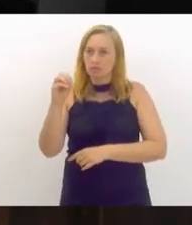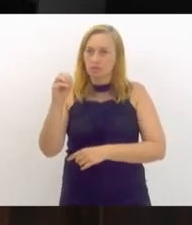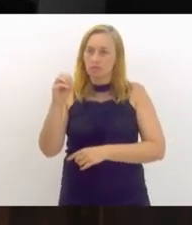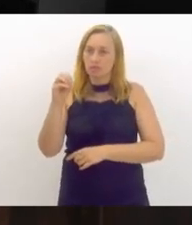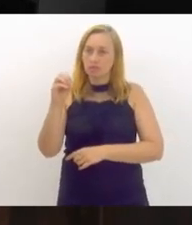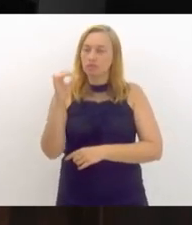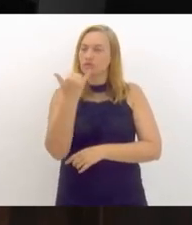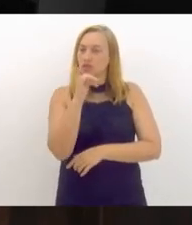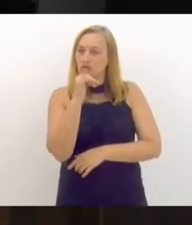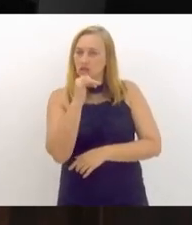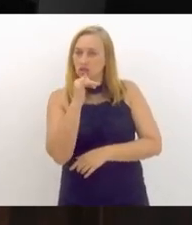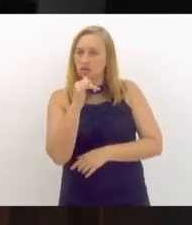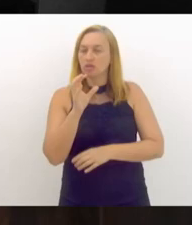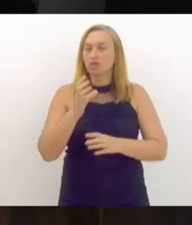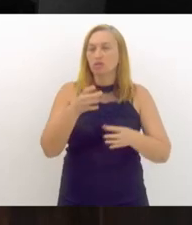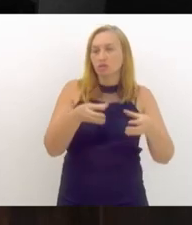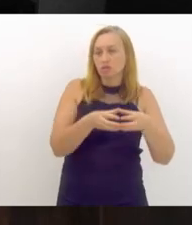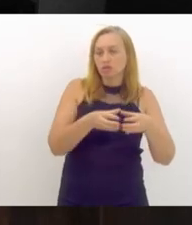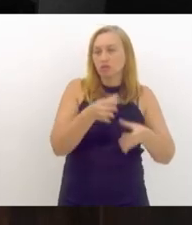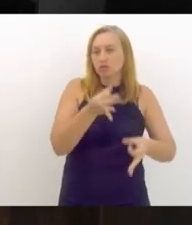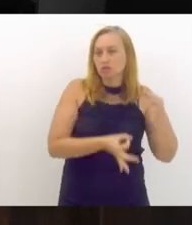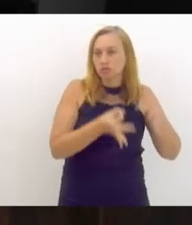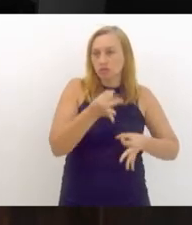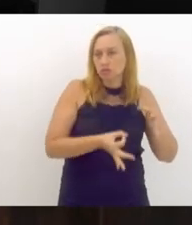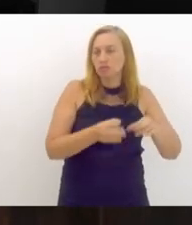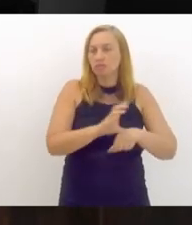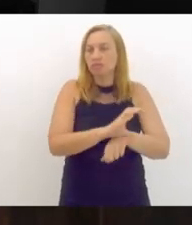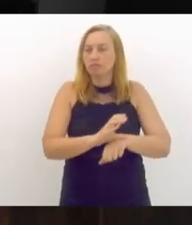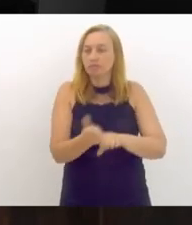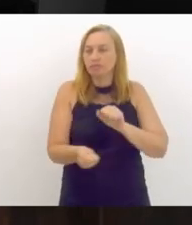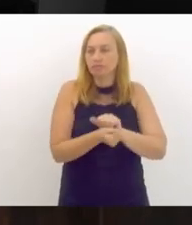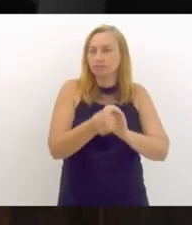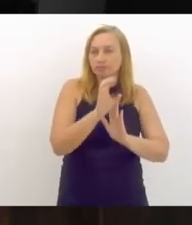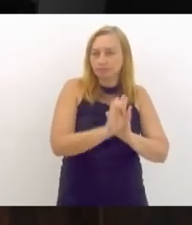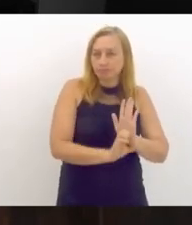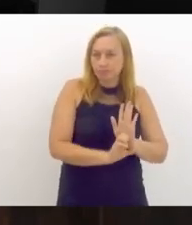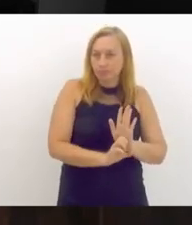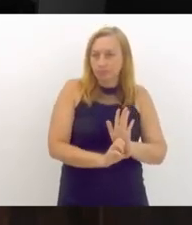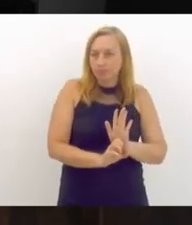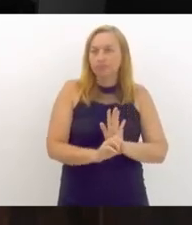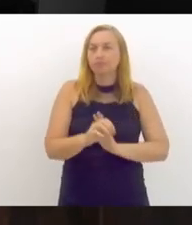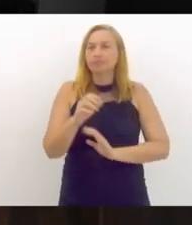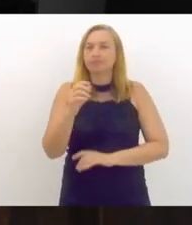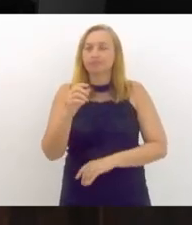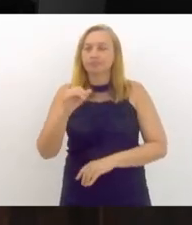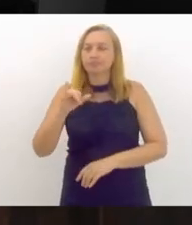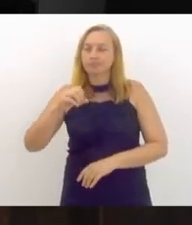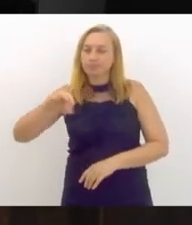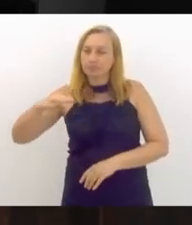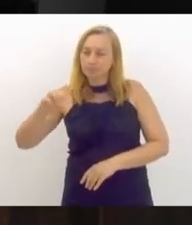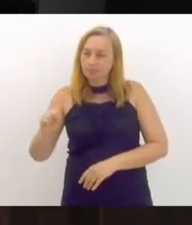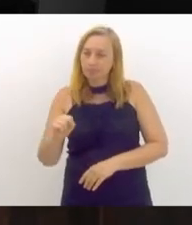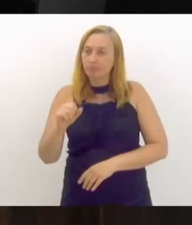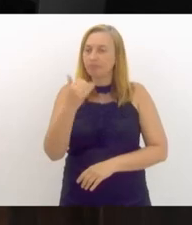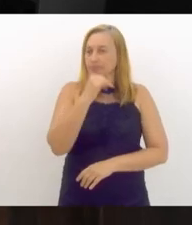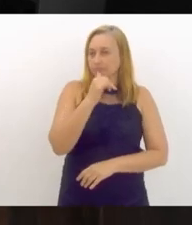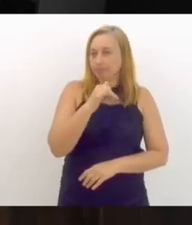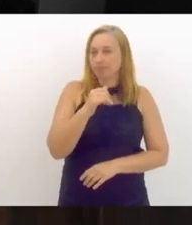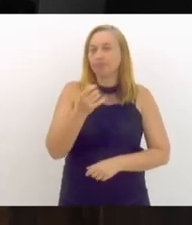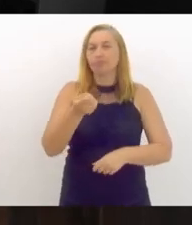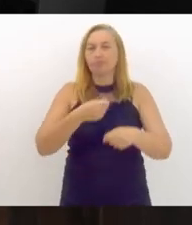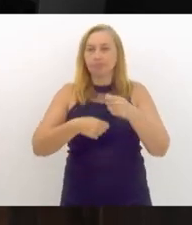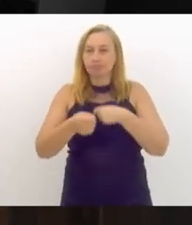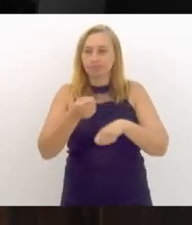das comissões Constituição e Justiça pela constitucionalidade com emendas, de Minas e Energia favorável, de Economia, Indústria e